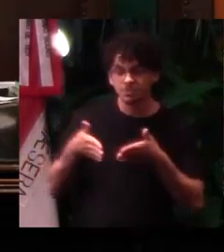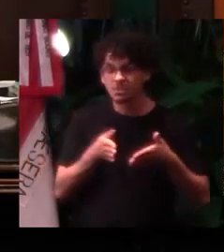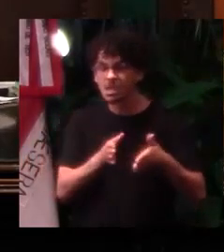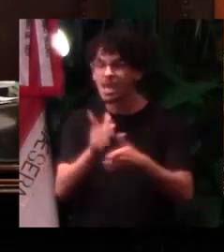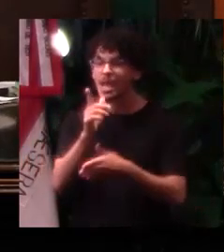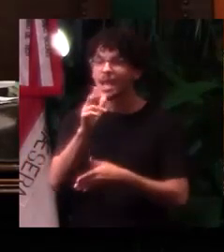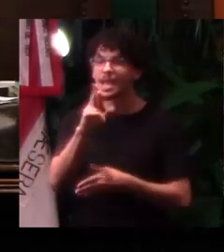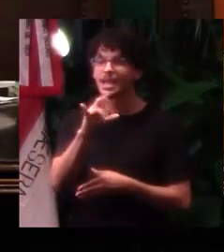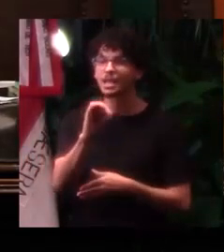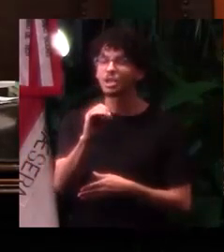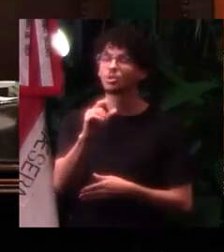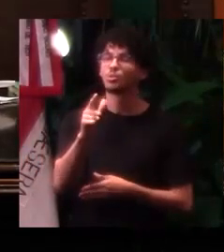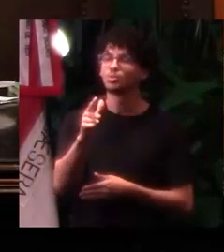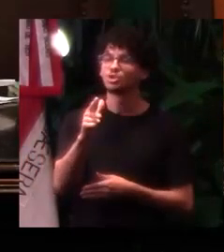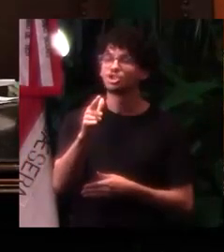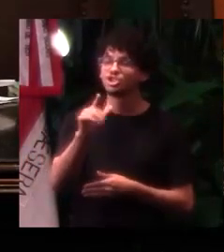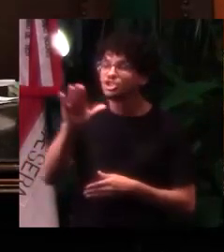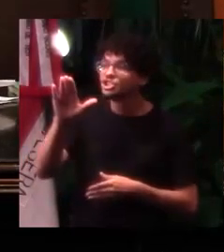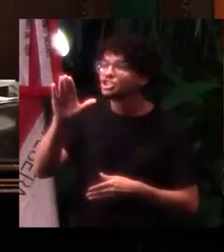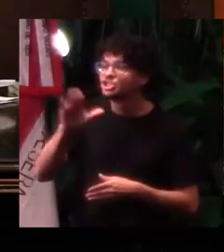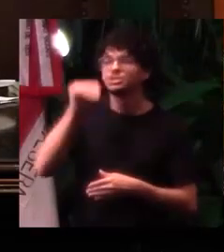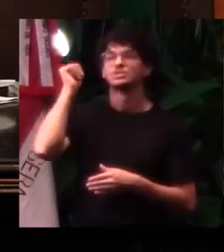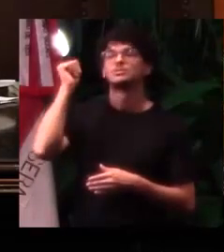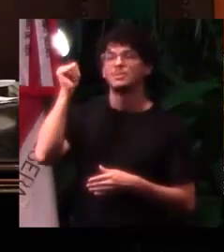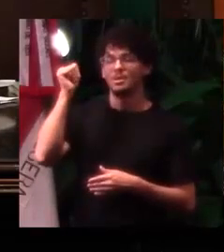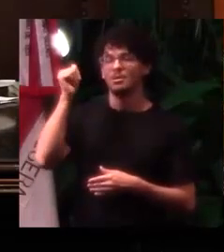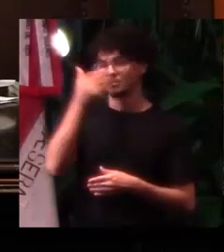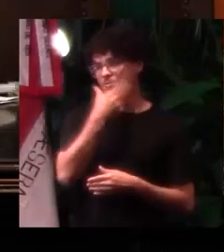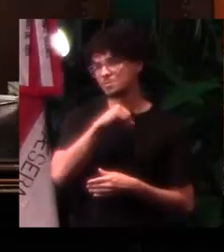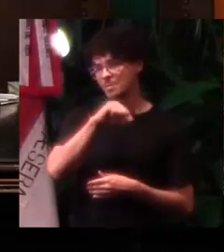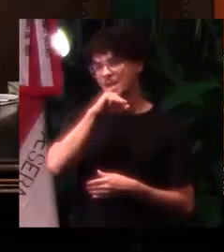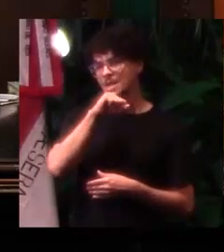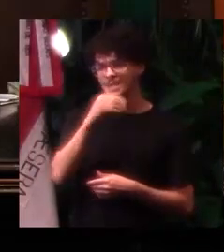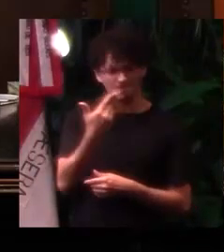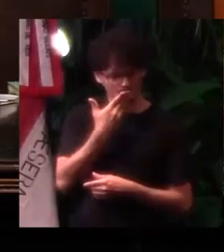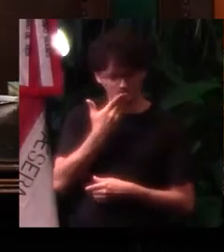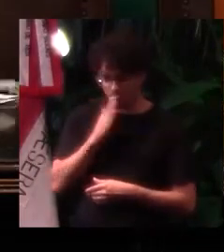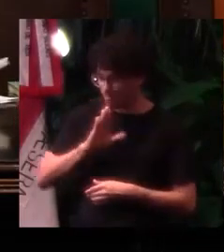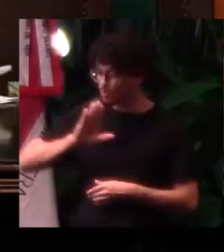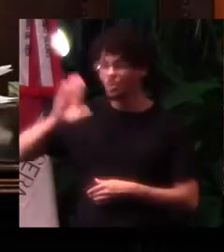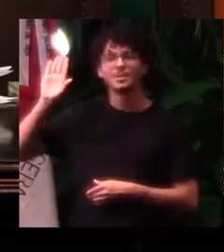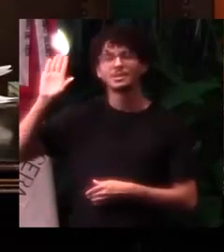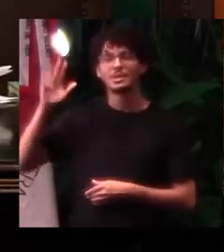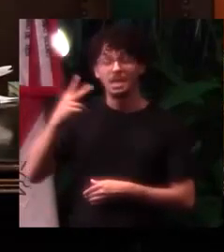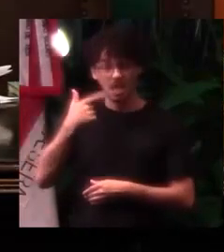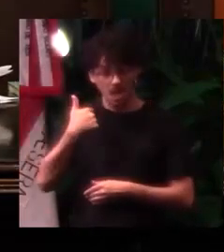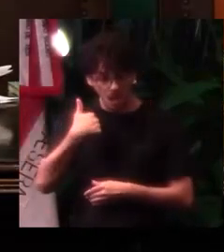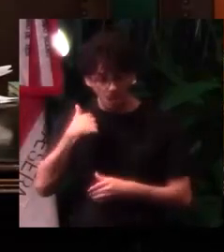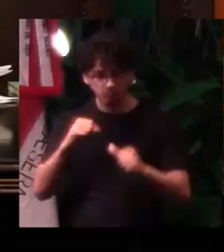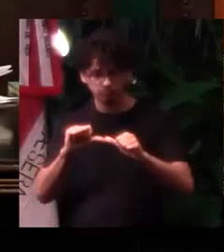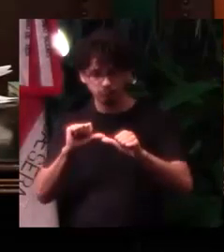chamar pelo pai, e prometer ao pai que ficaria no lugar dele.